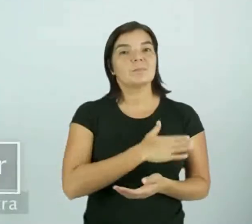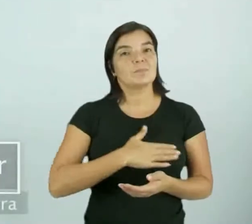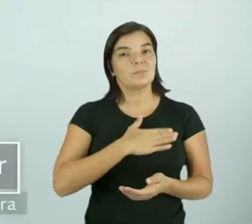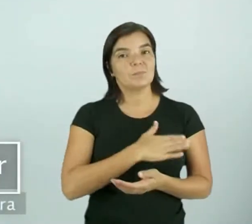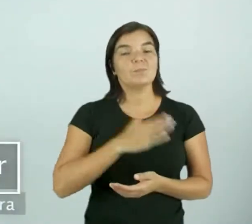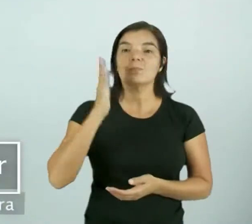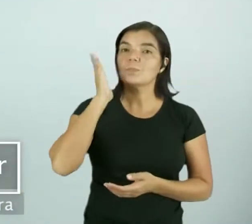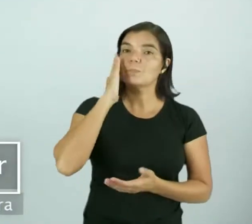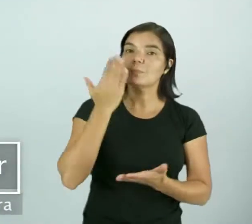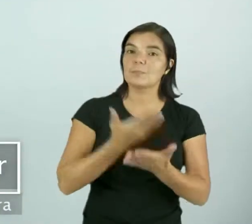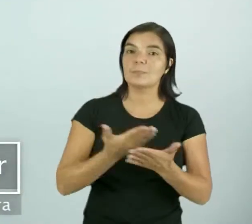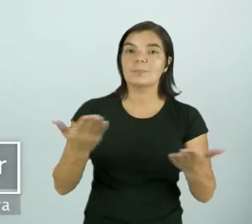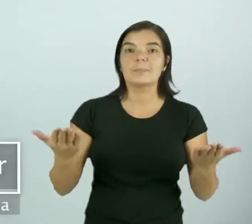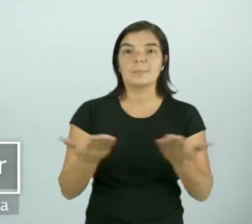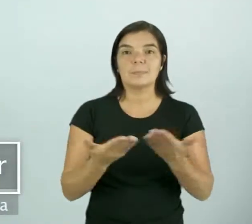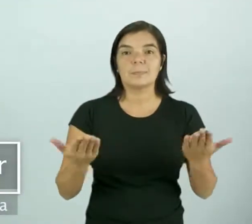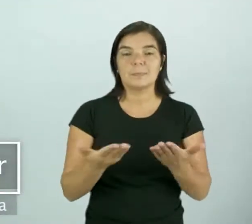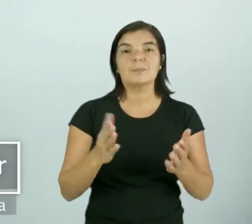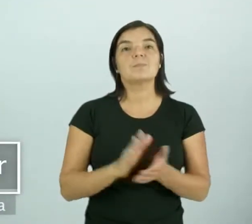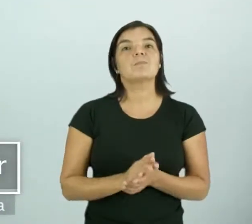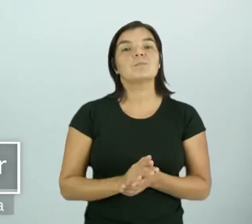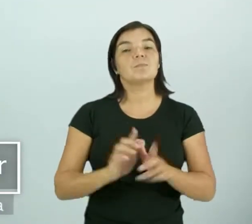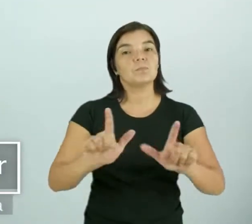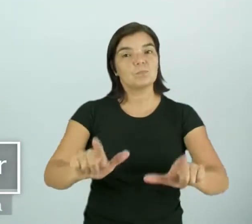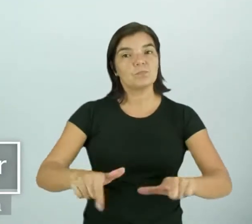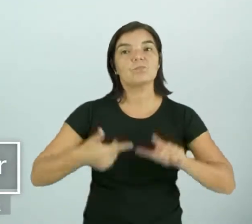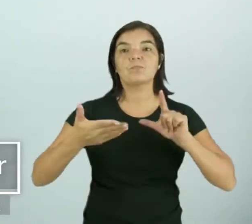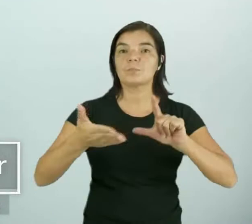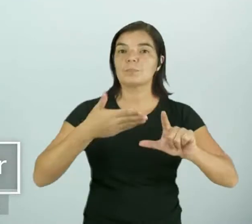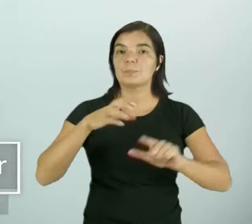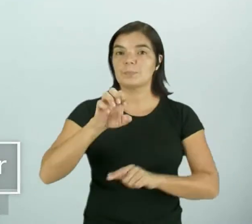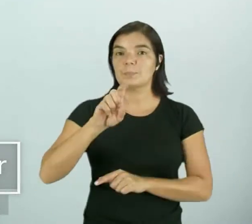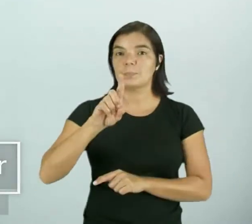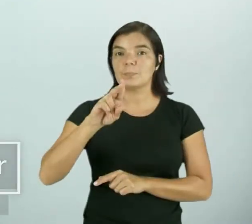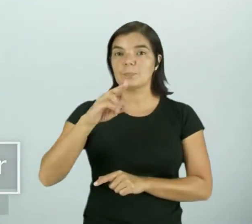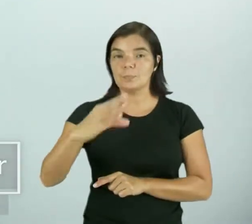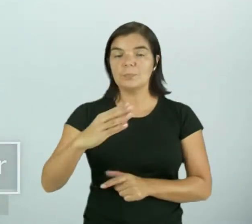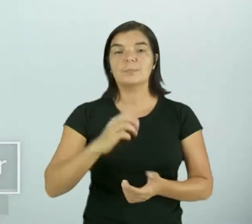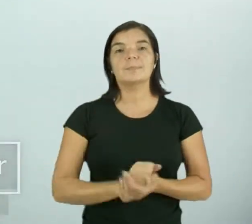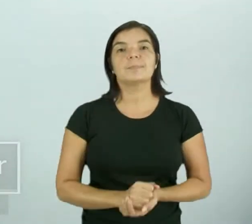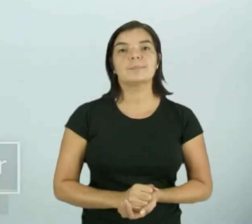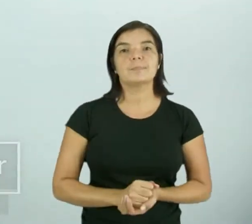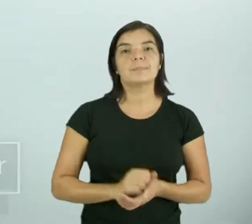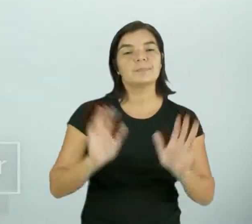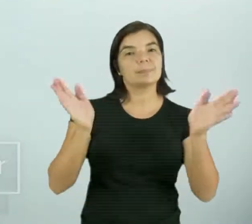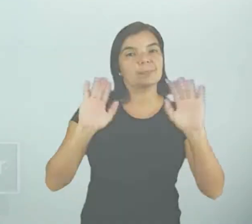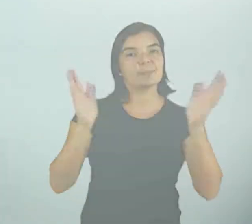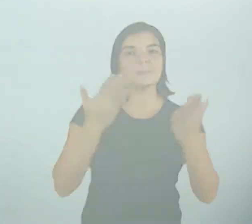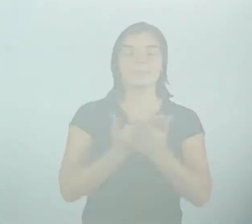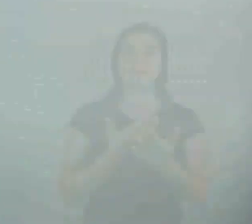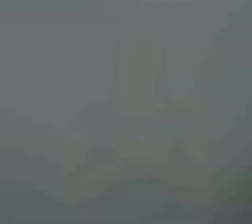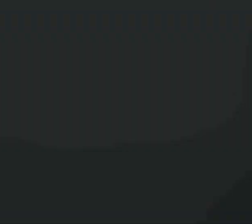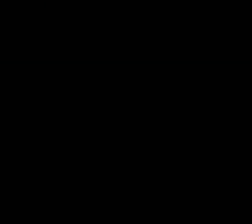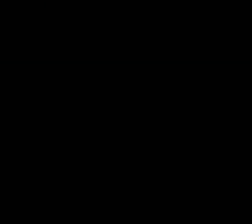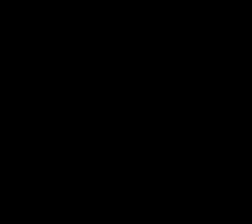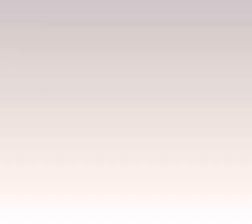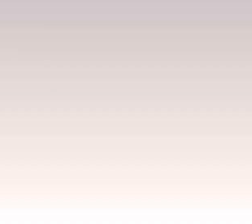tenham compreendido a nossa aula de hoje. Vocês terão mais alguns exercícios lá na plataforma Eduque. Até a próxima aula.